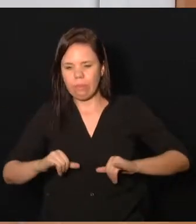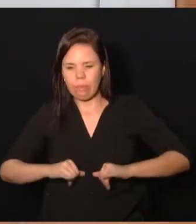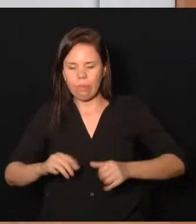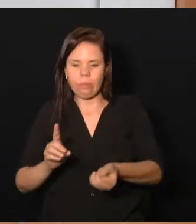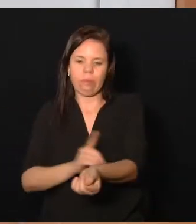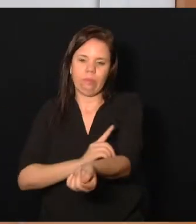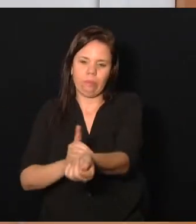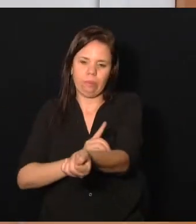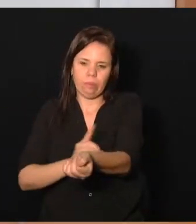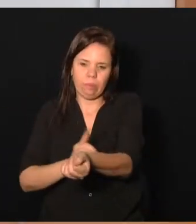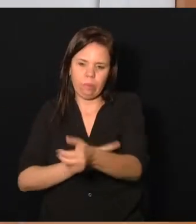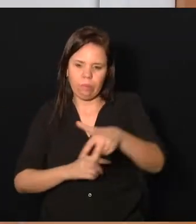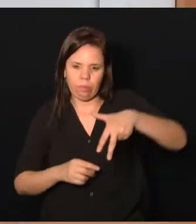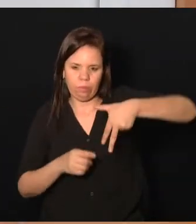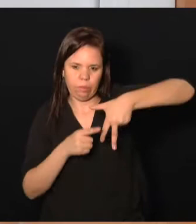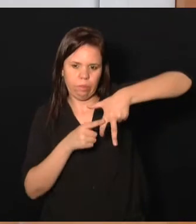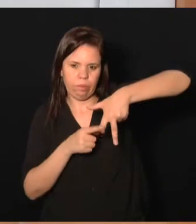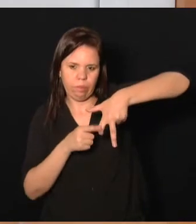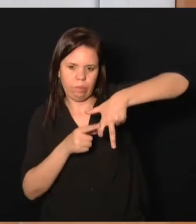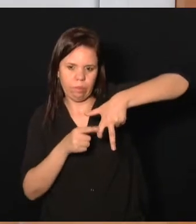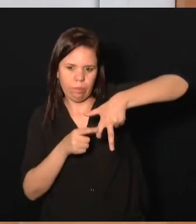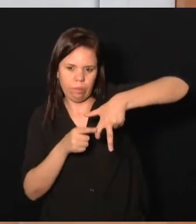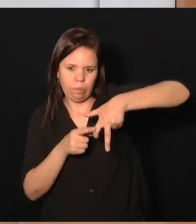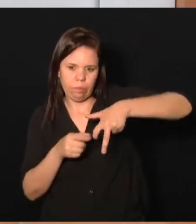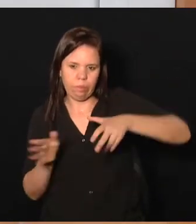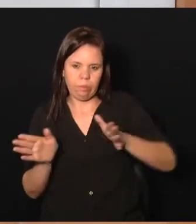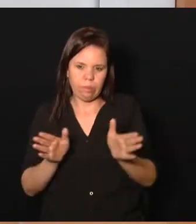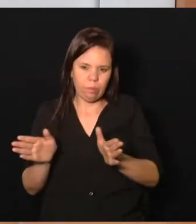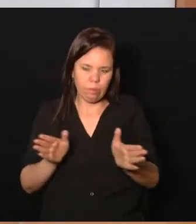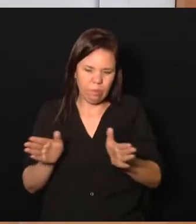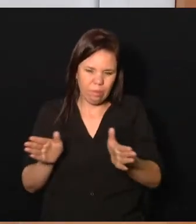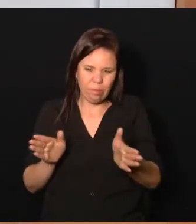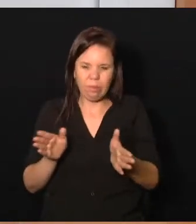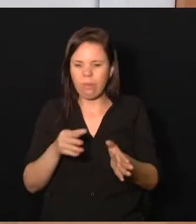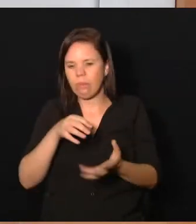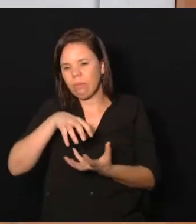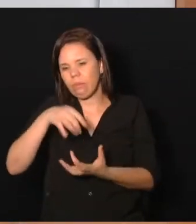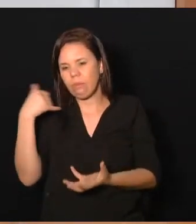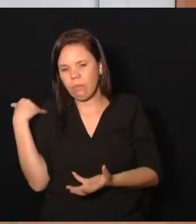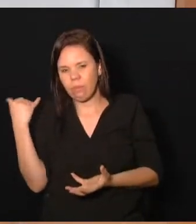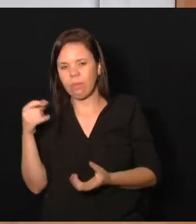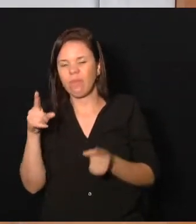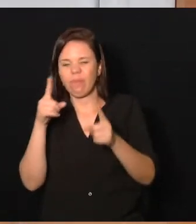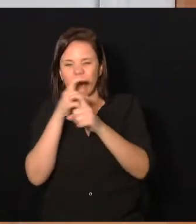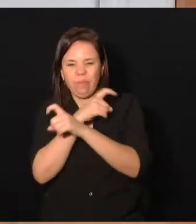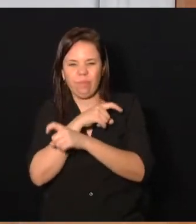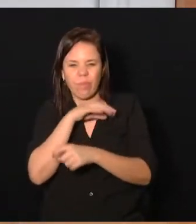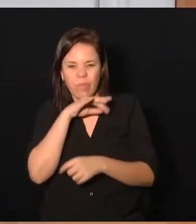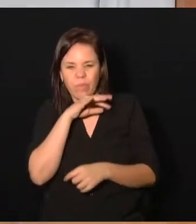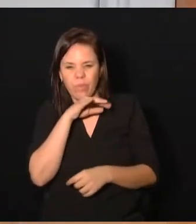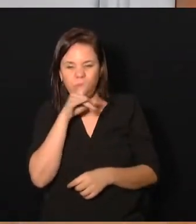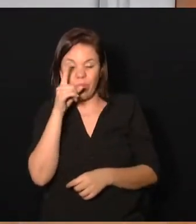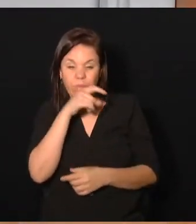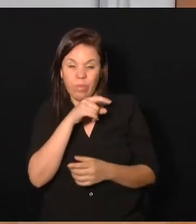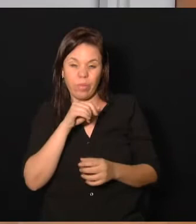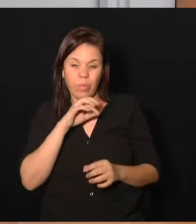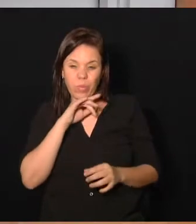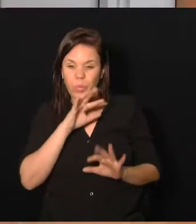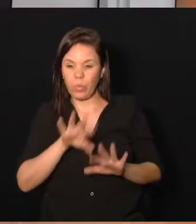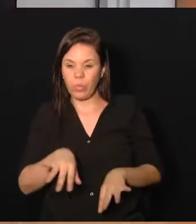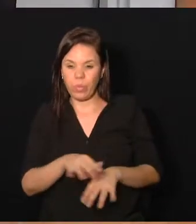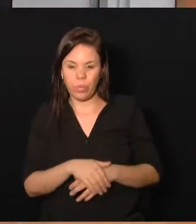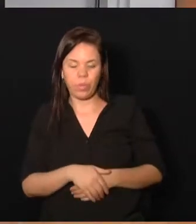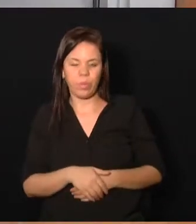Diabética, problema no joelho, acessibilidade para os idosos é algo assim terrível, terrível.